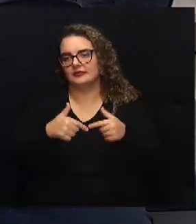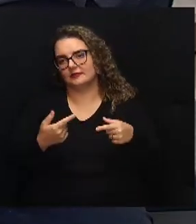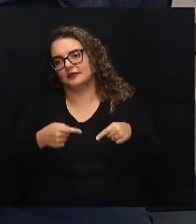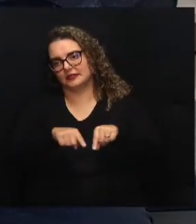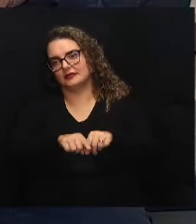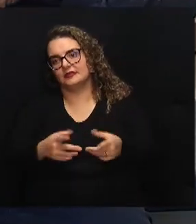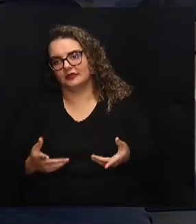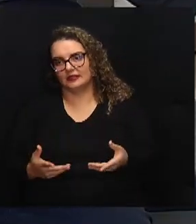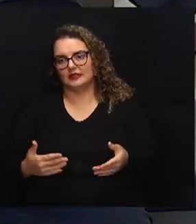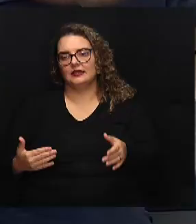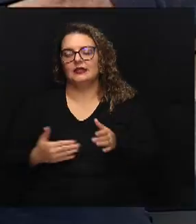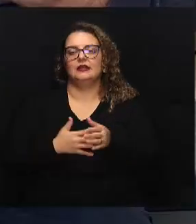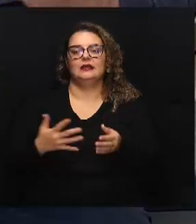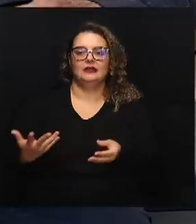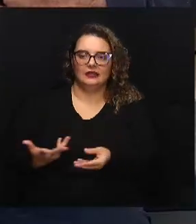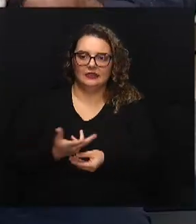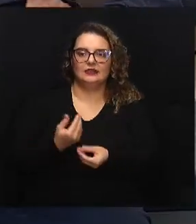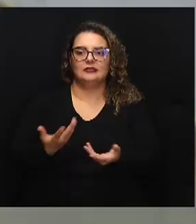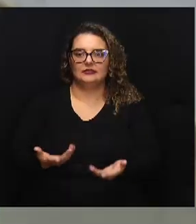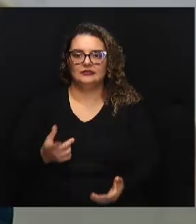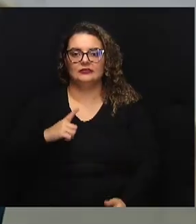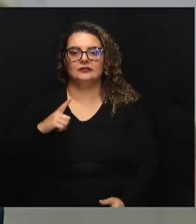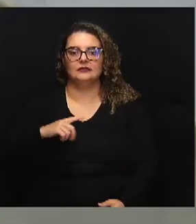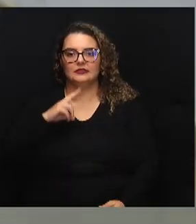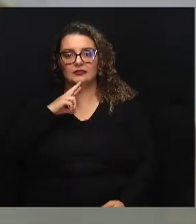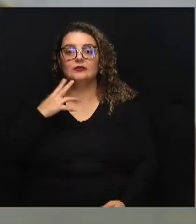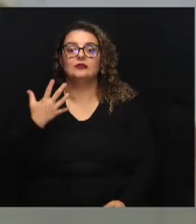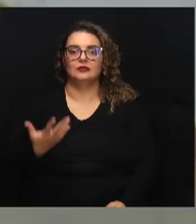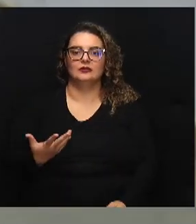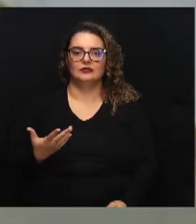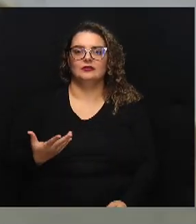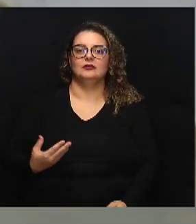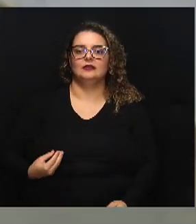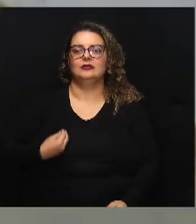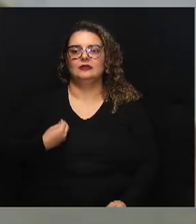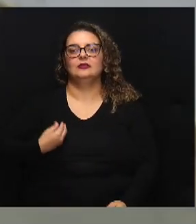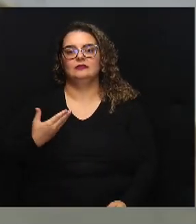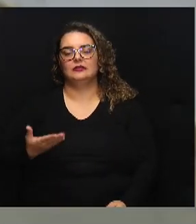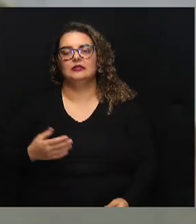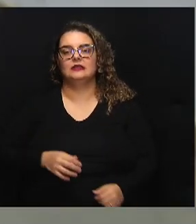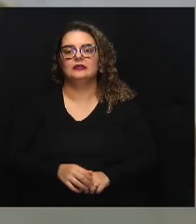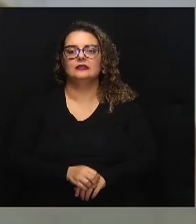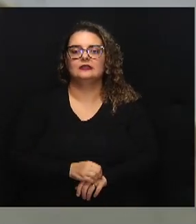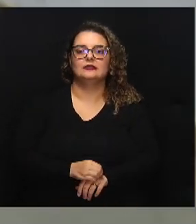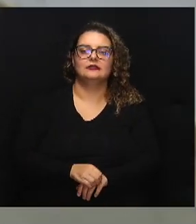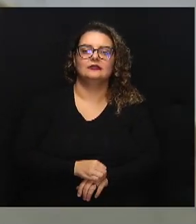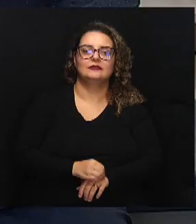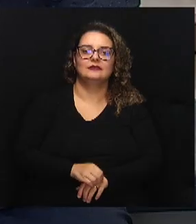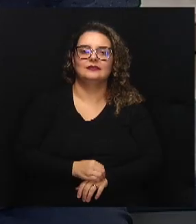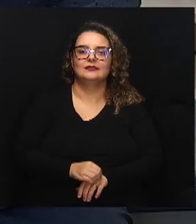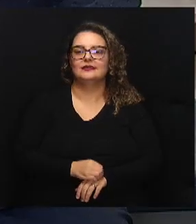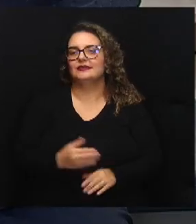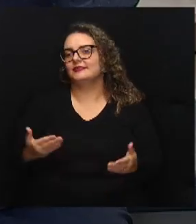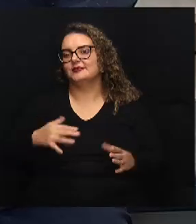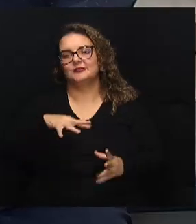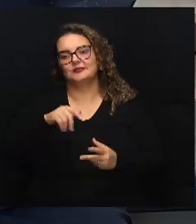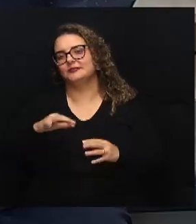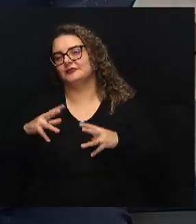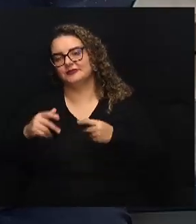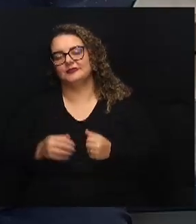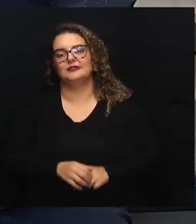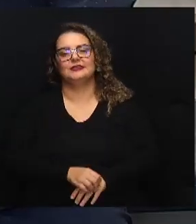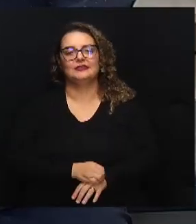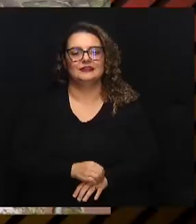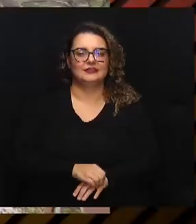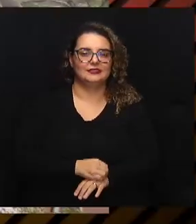até a arte da condição de eu sobreviver dela. E hoje eu estou no mundo inteiro. E essa parte